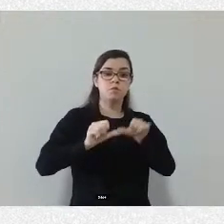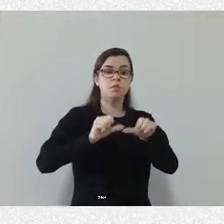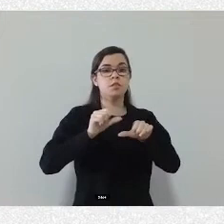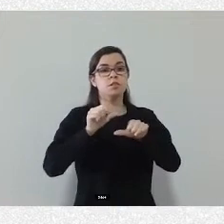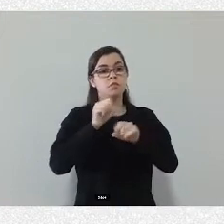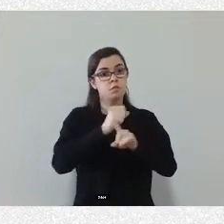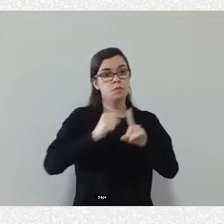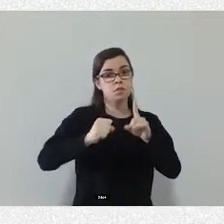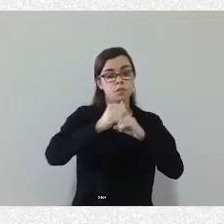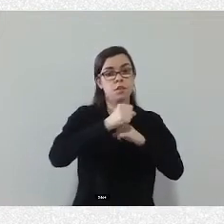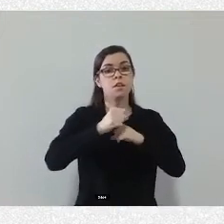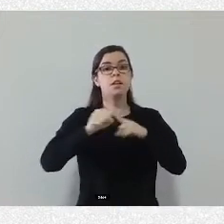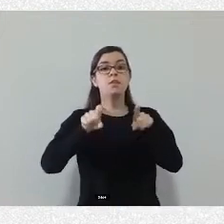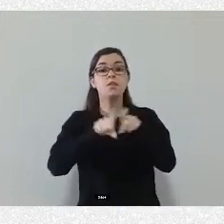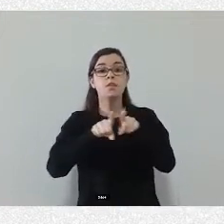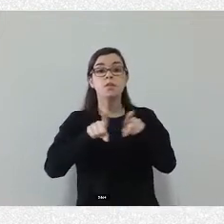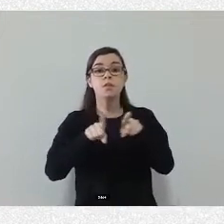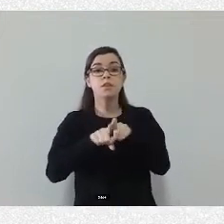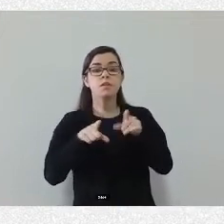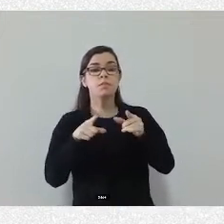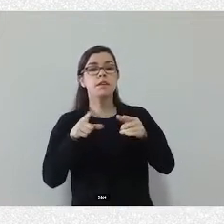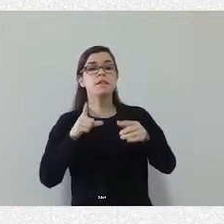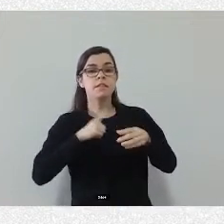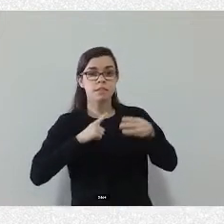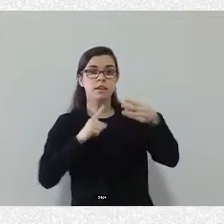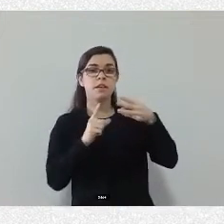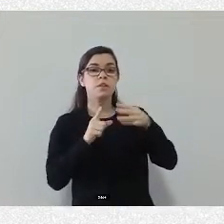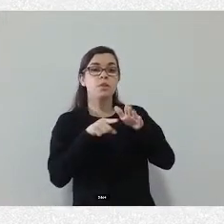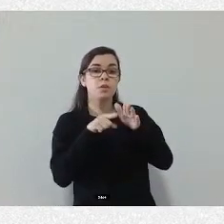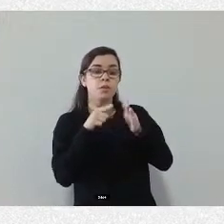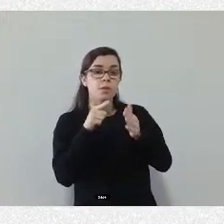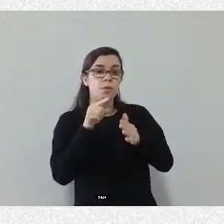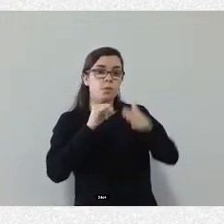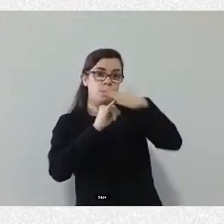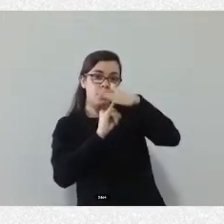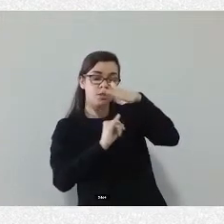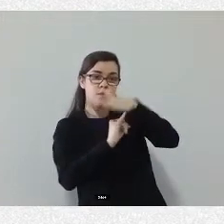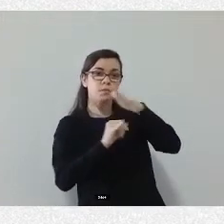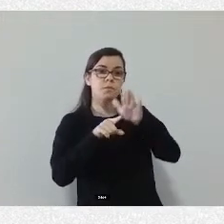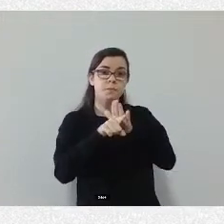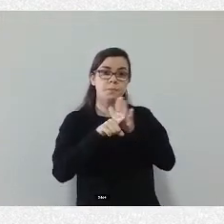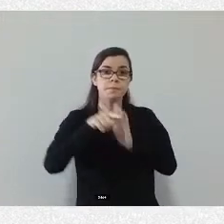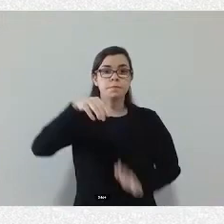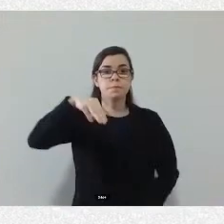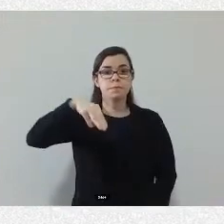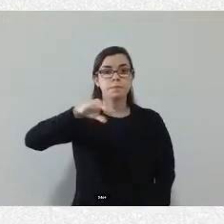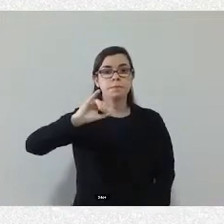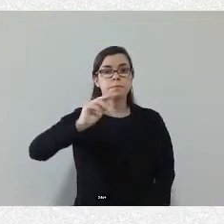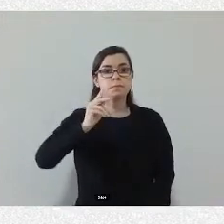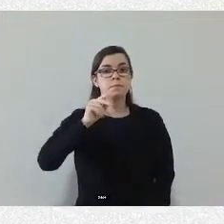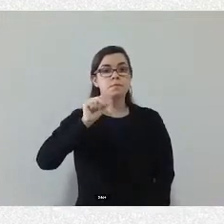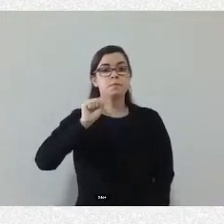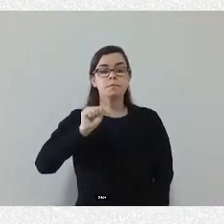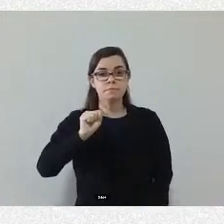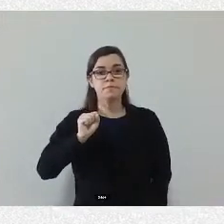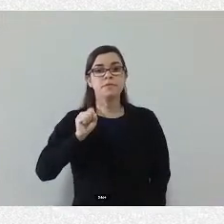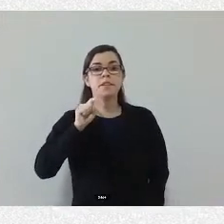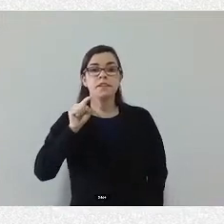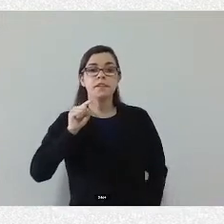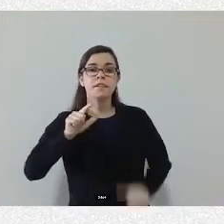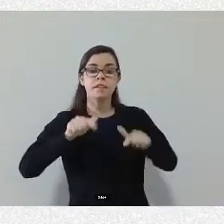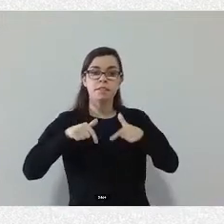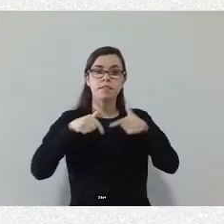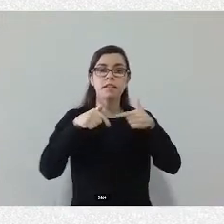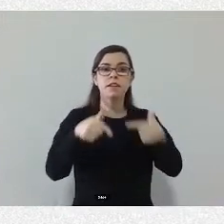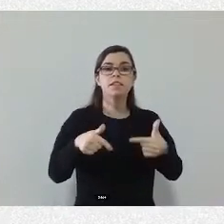cuidamos de vida através do Instituto de Pesquisa Moinhos. Essa é uma ação que está totalmente alinhada